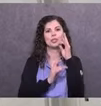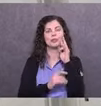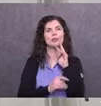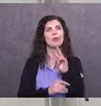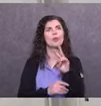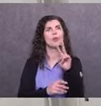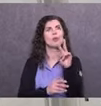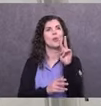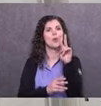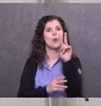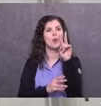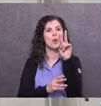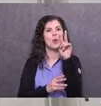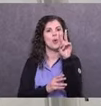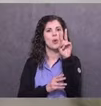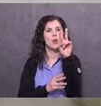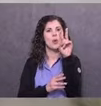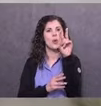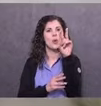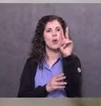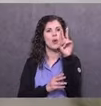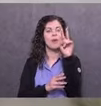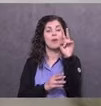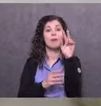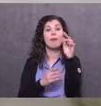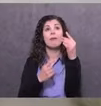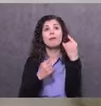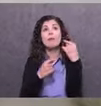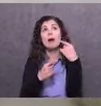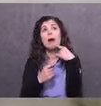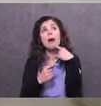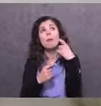e perguntar a Ele.